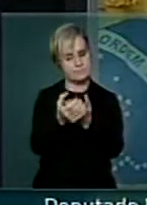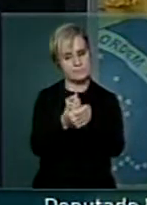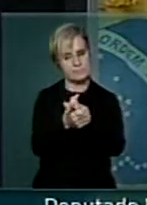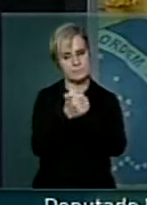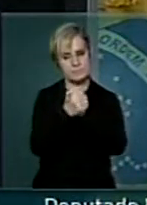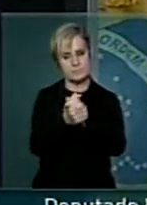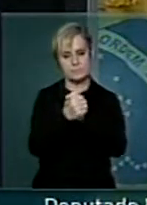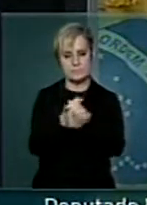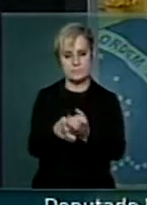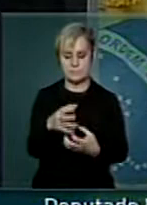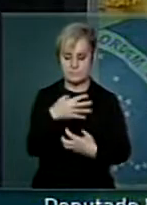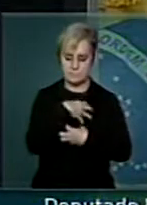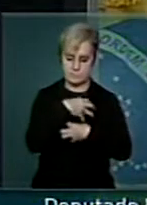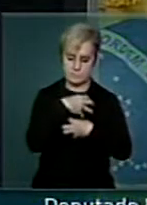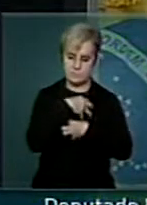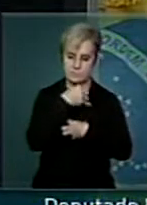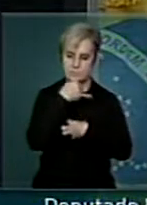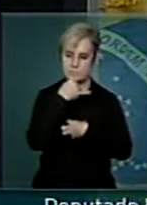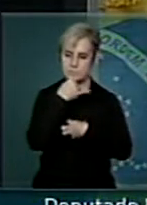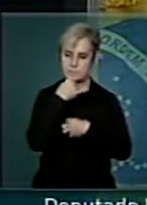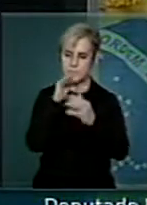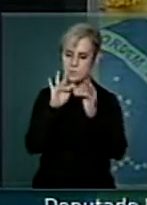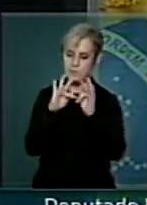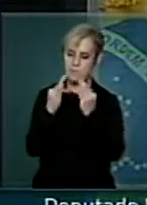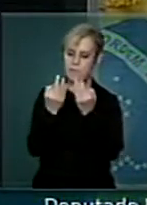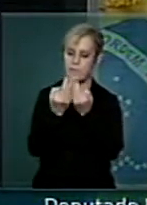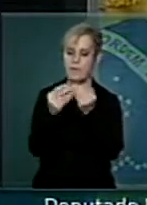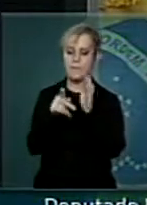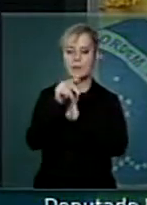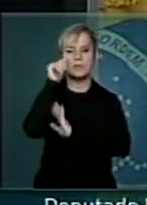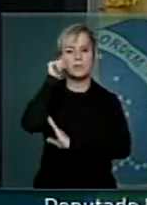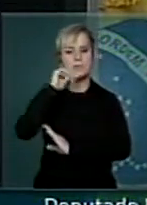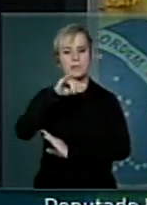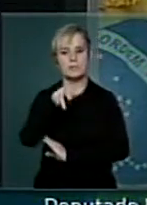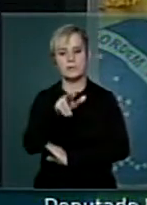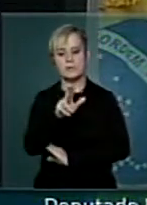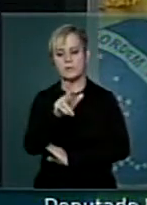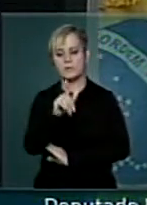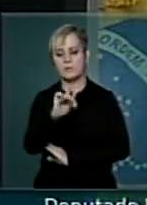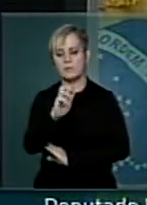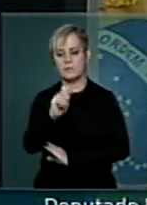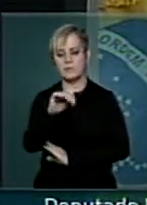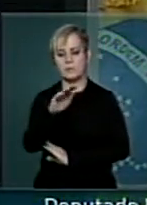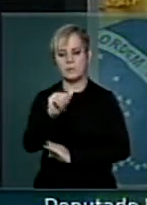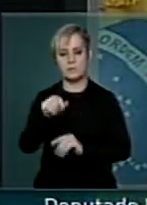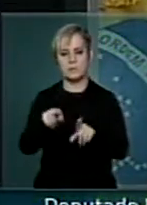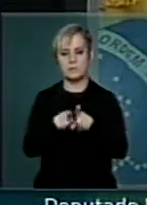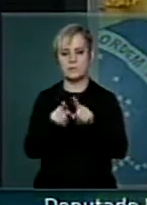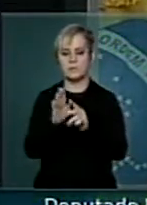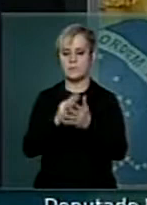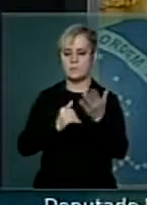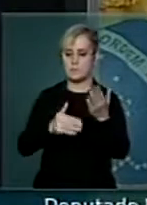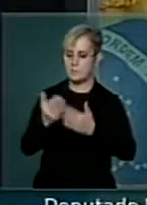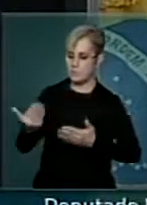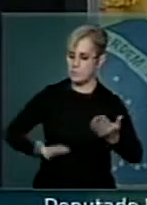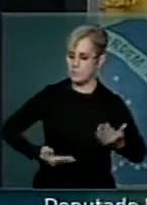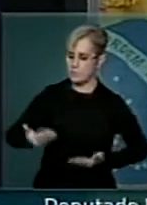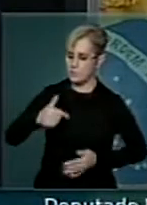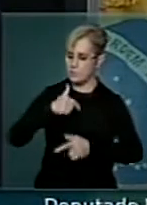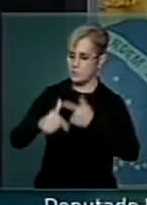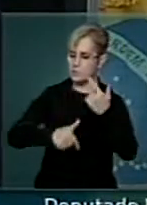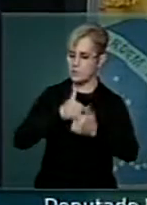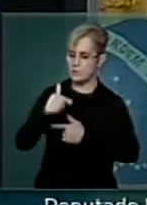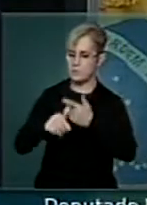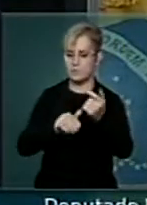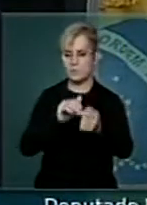condolências e os meus sentimentos à família da Juliana e a todos os funcionários que trabalham no anexo 4 e que